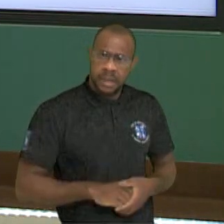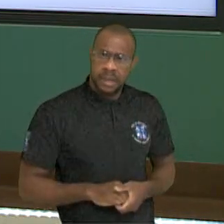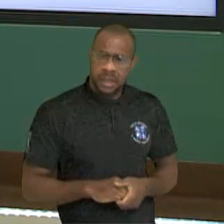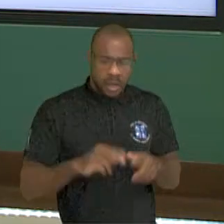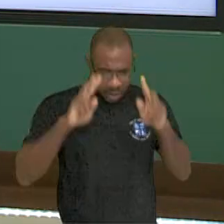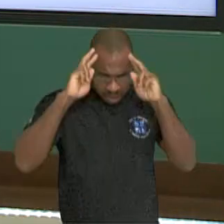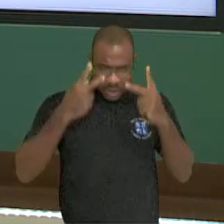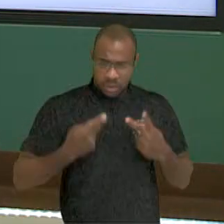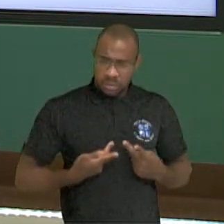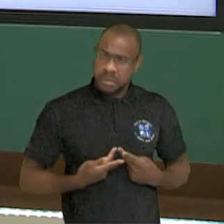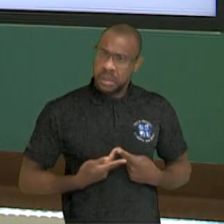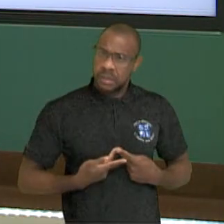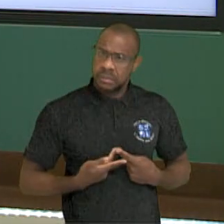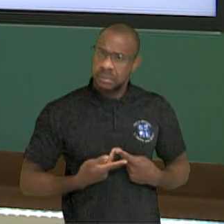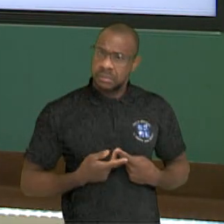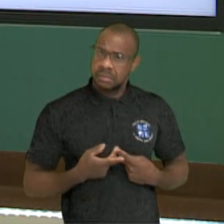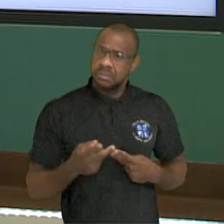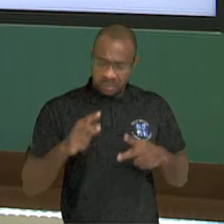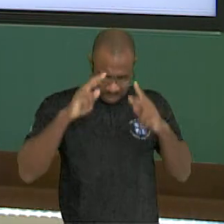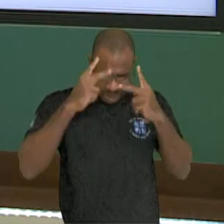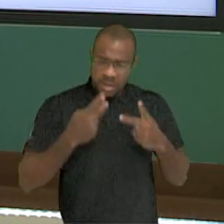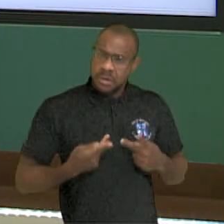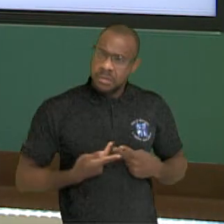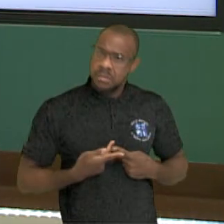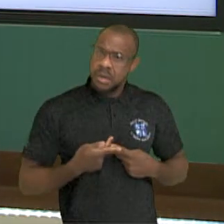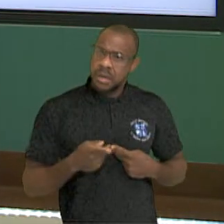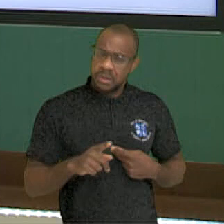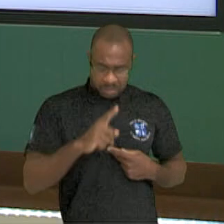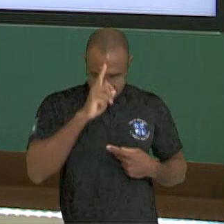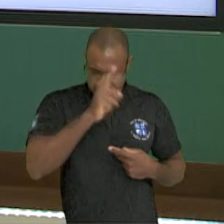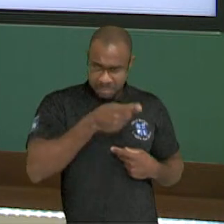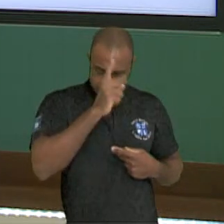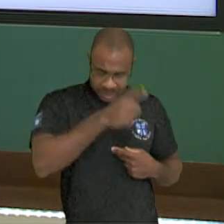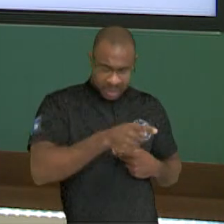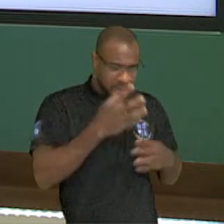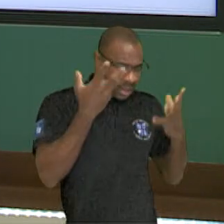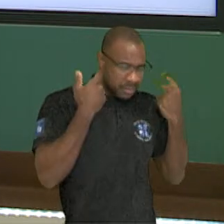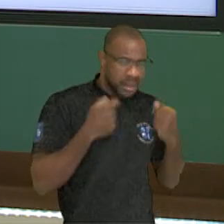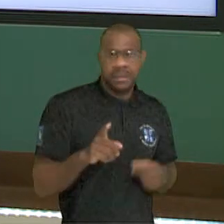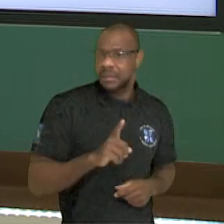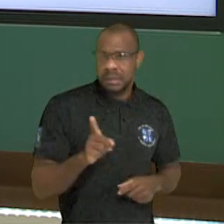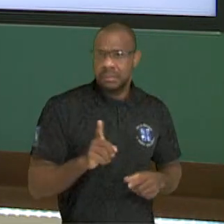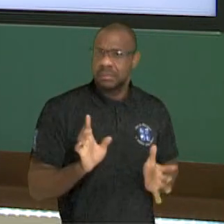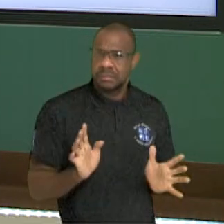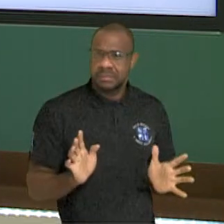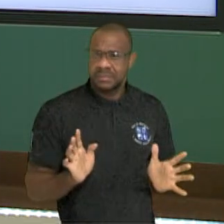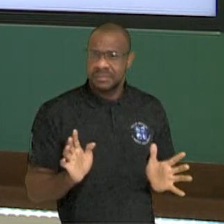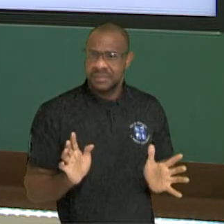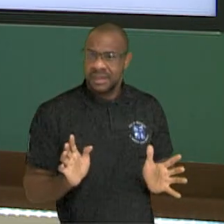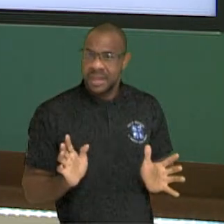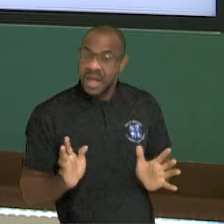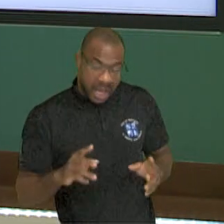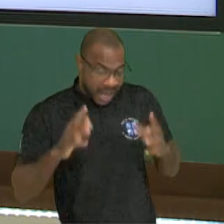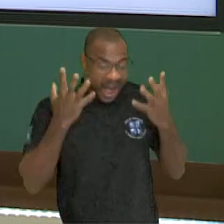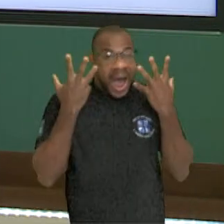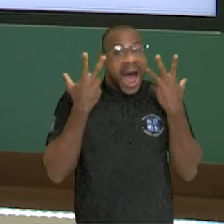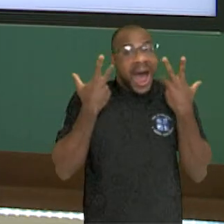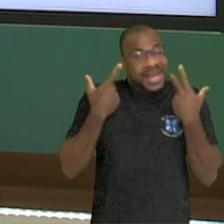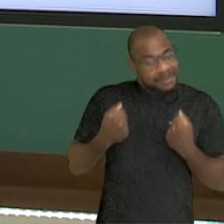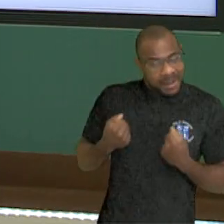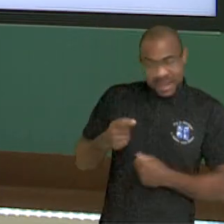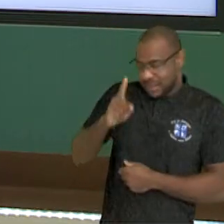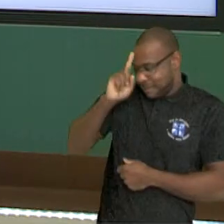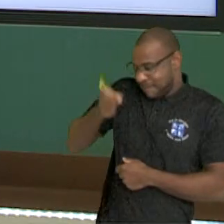os animais, né, quando a gente tem um cachorro, um bichinho, geralmente nós achamos que comandamos as atitudes deles,